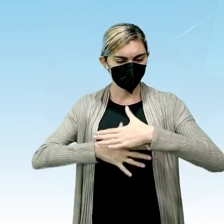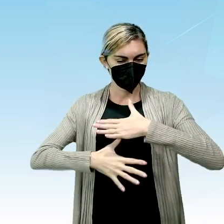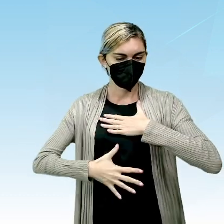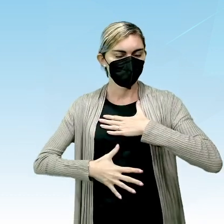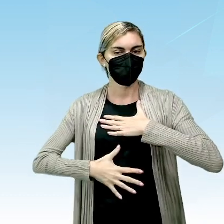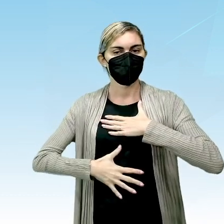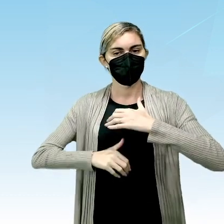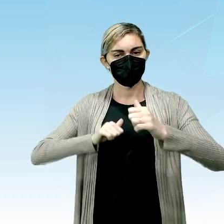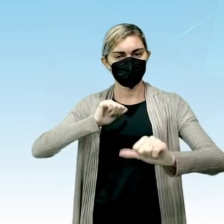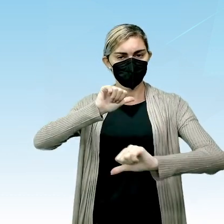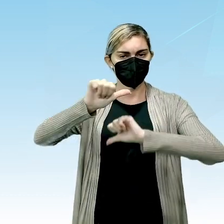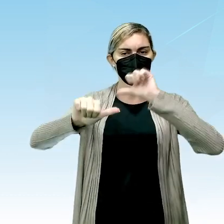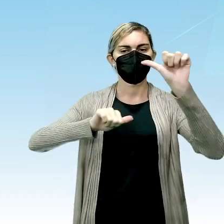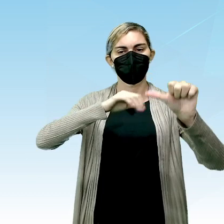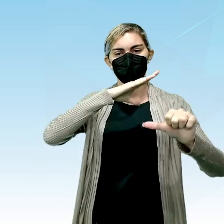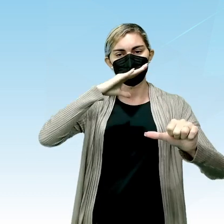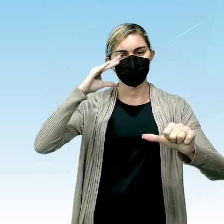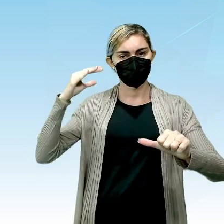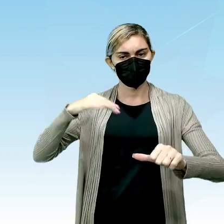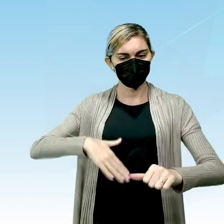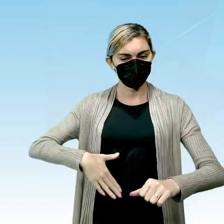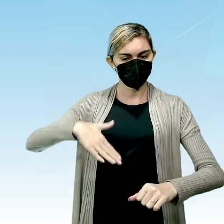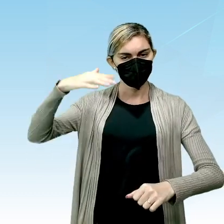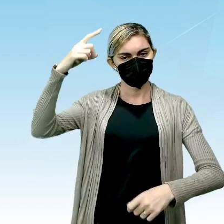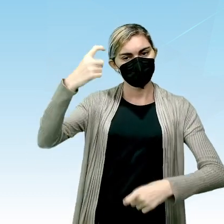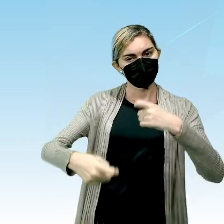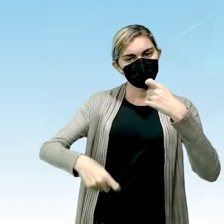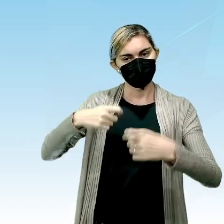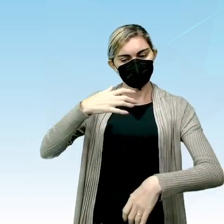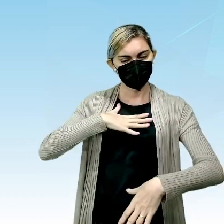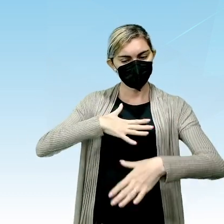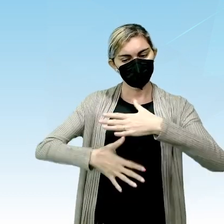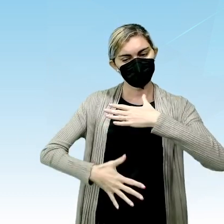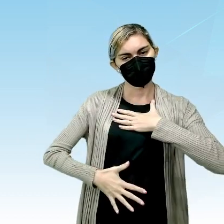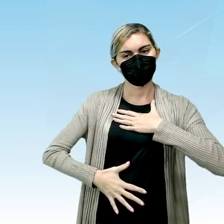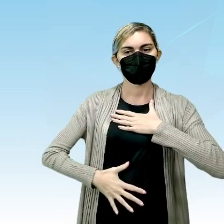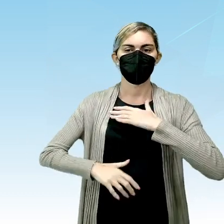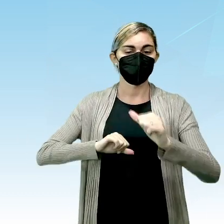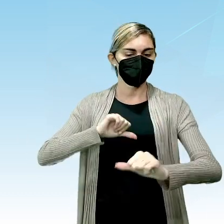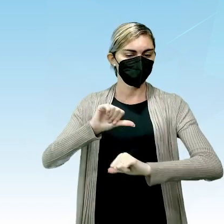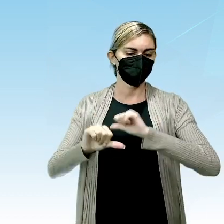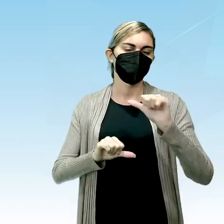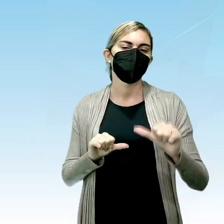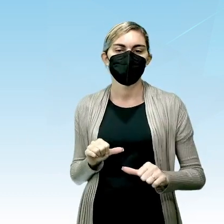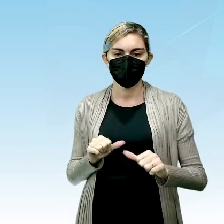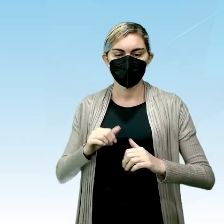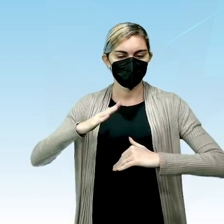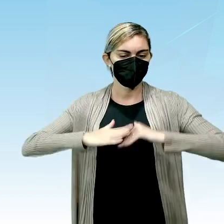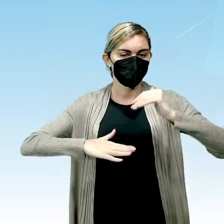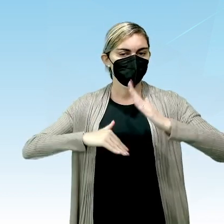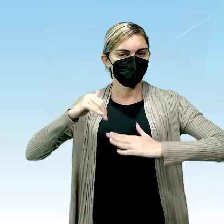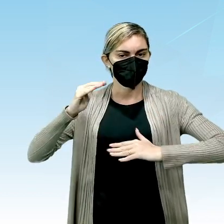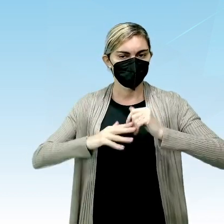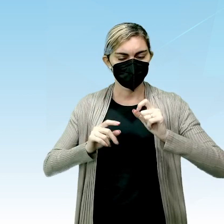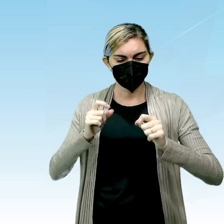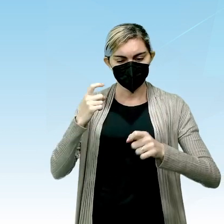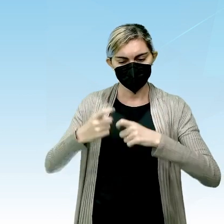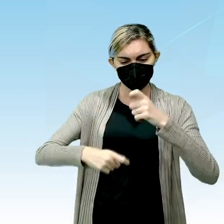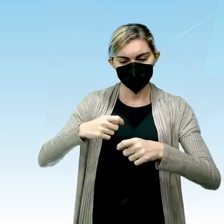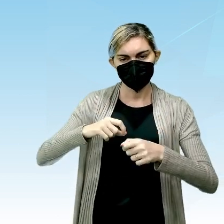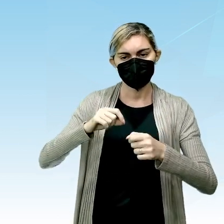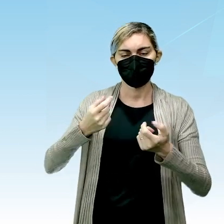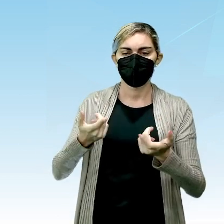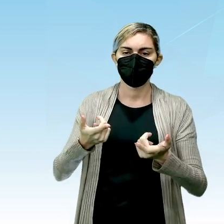da maturidade sexual, que vai tornar o indivíduo de ser capaz de reproduzir. Ela